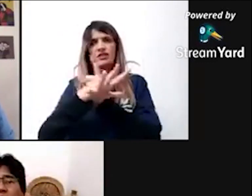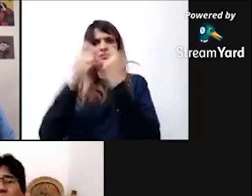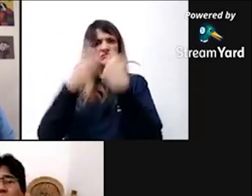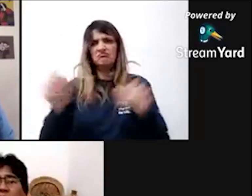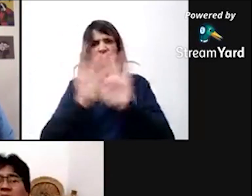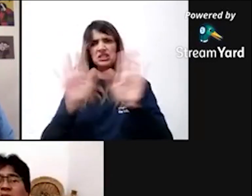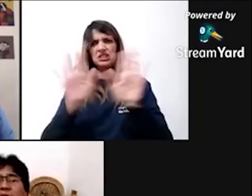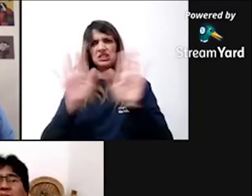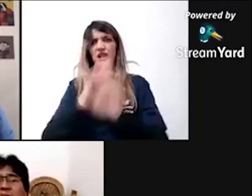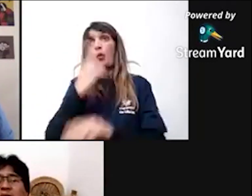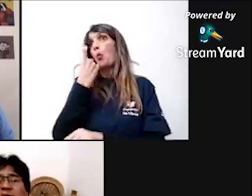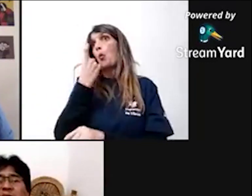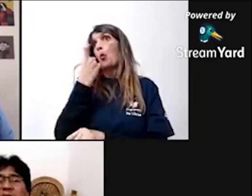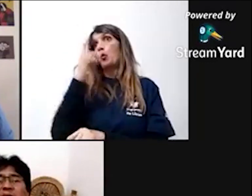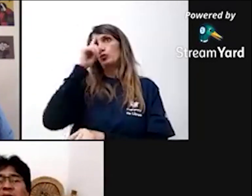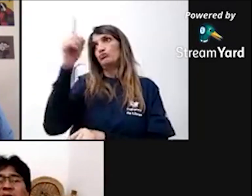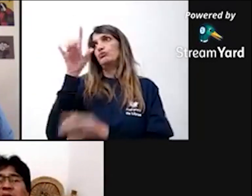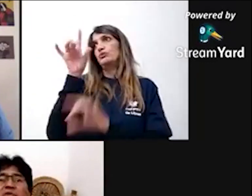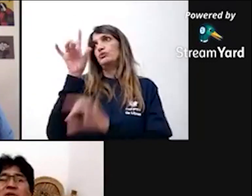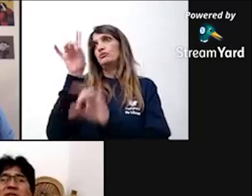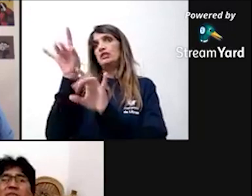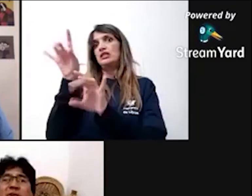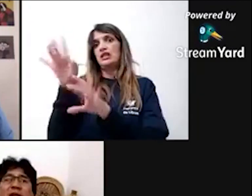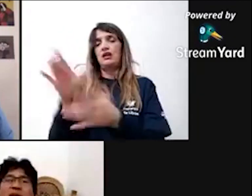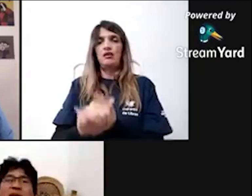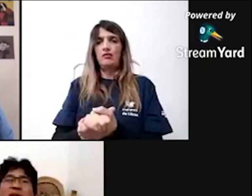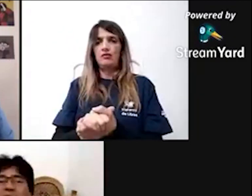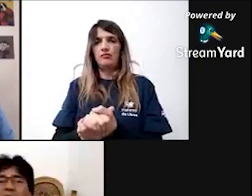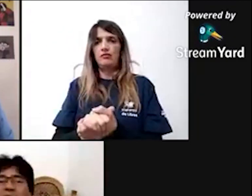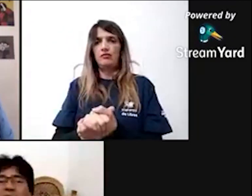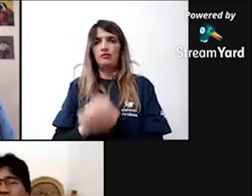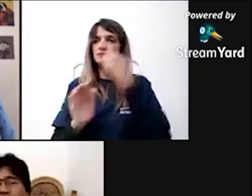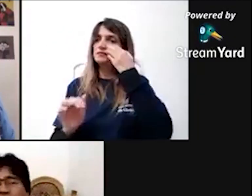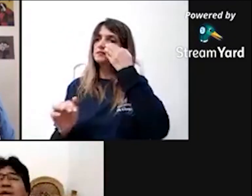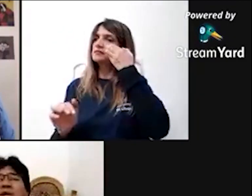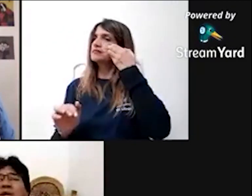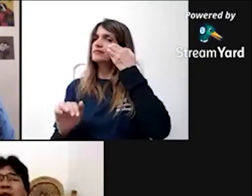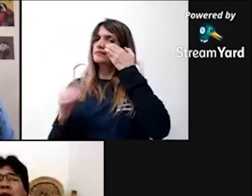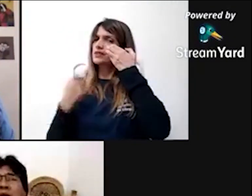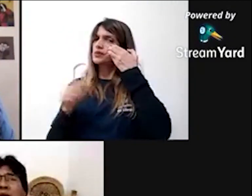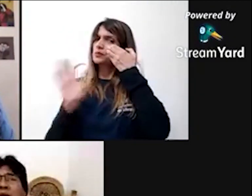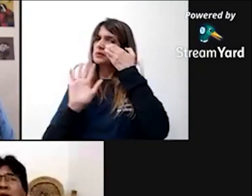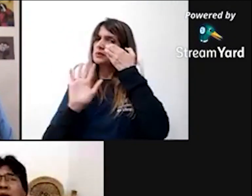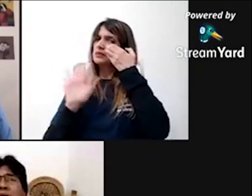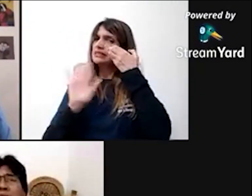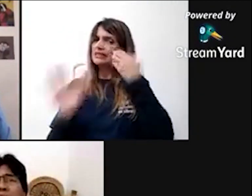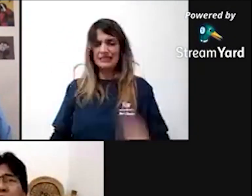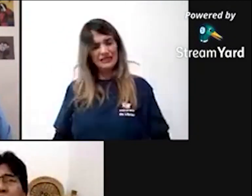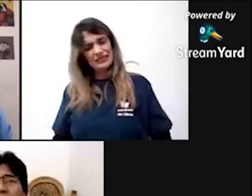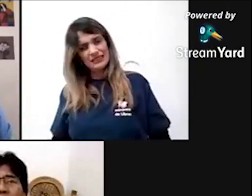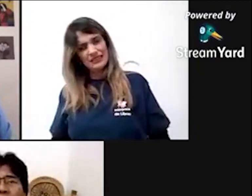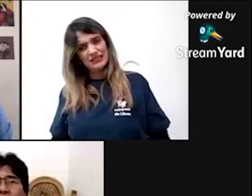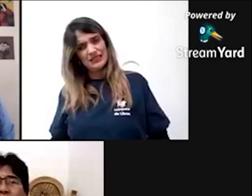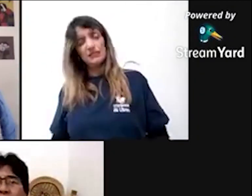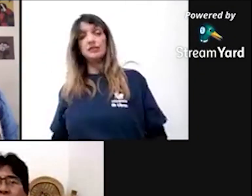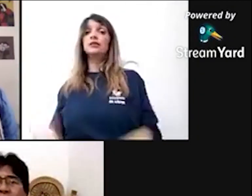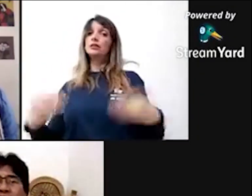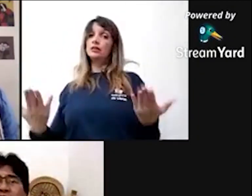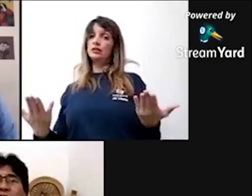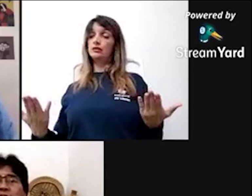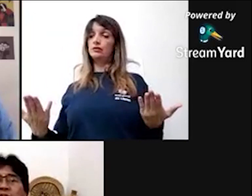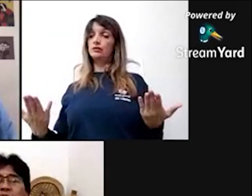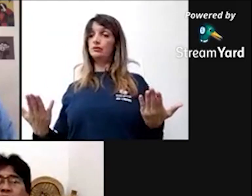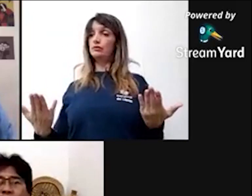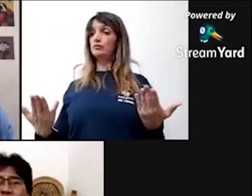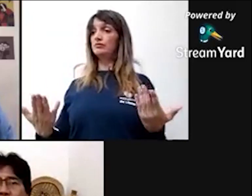único dia para ser reconhecido, para dizer, ah, estão aí. Não. Então, a gente foge desse